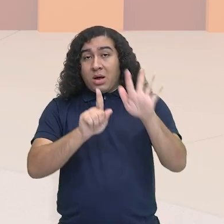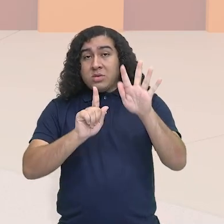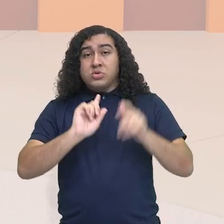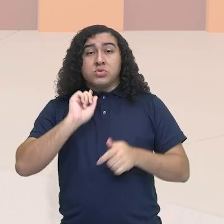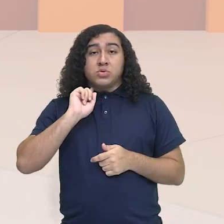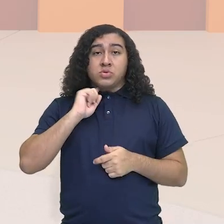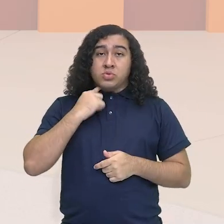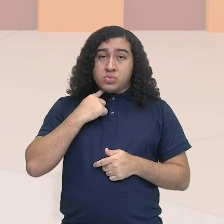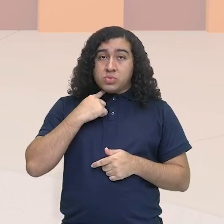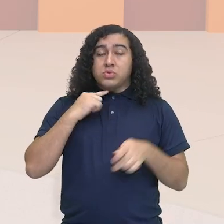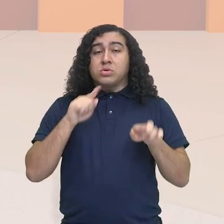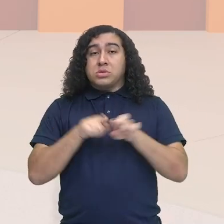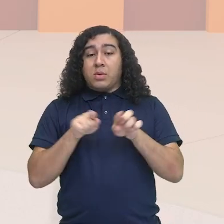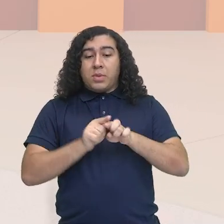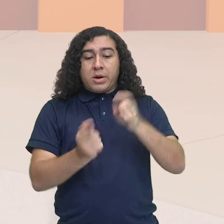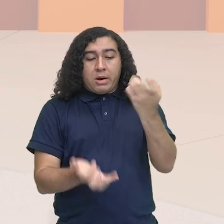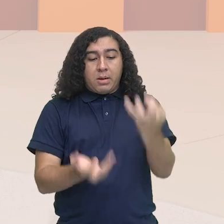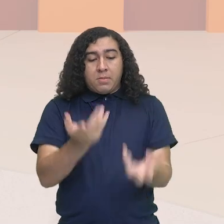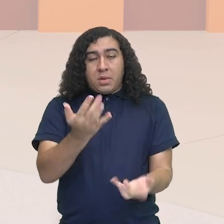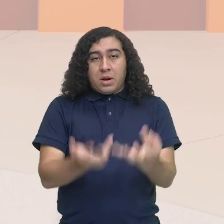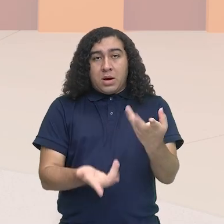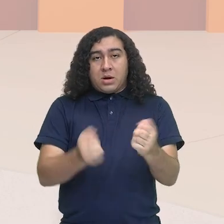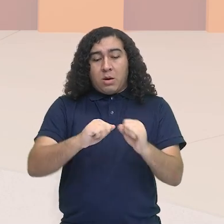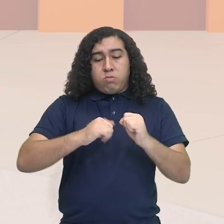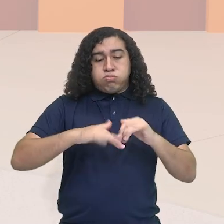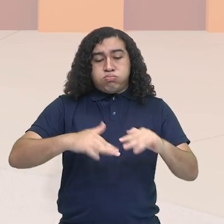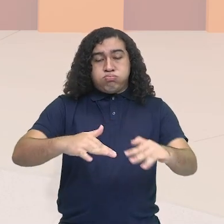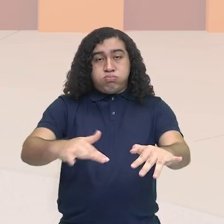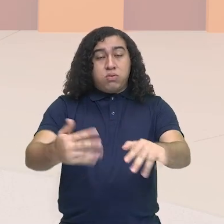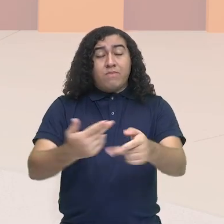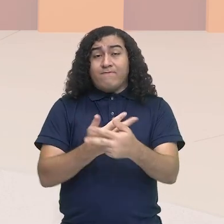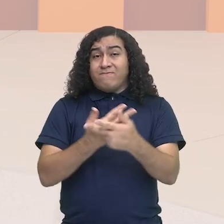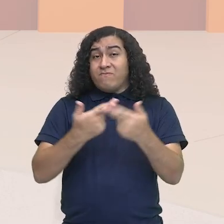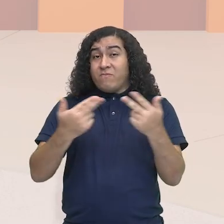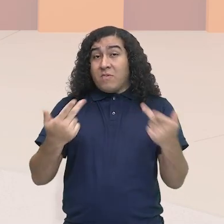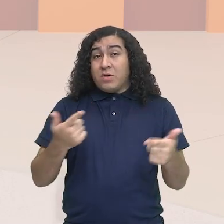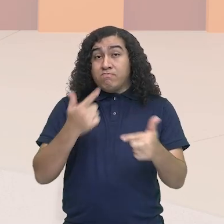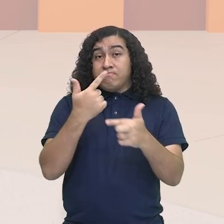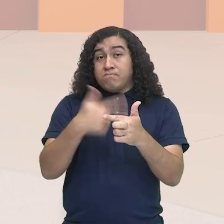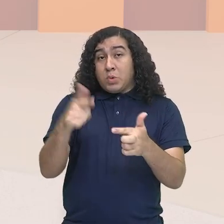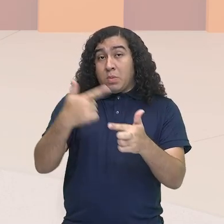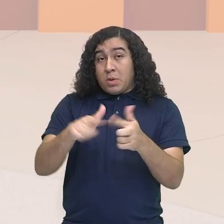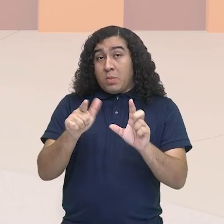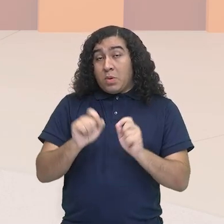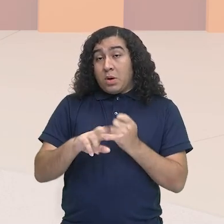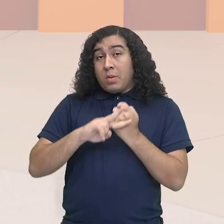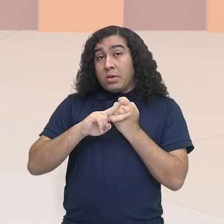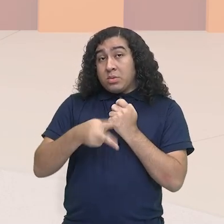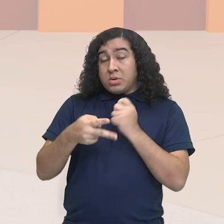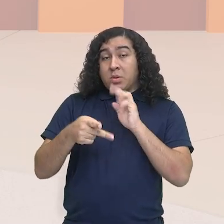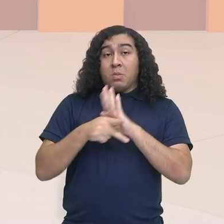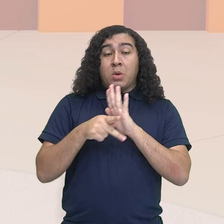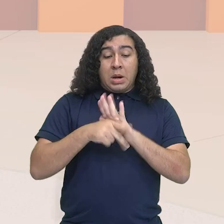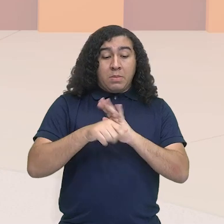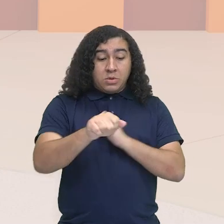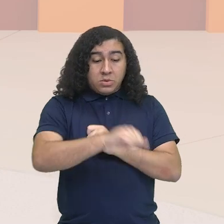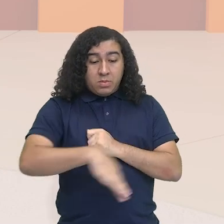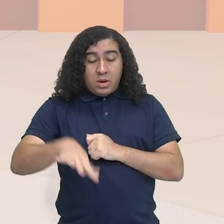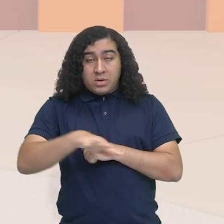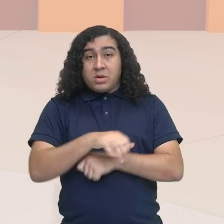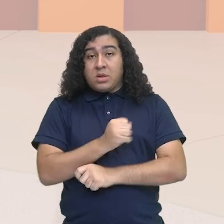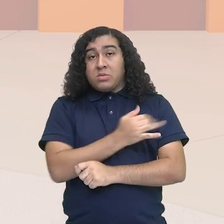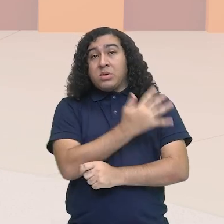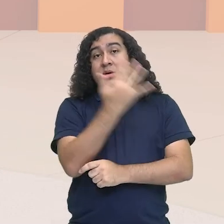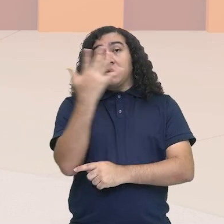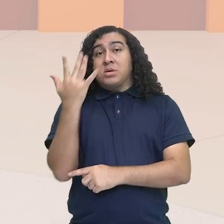poluentes, a questão das queimadas, entre outros problemas que são acarretados tanto para a natureza e também